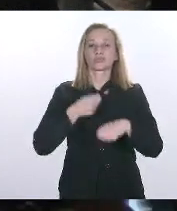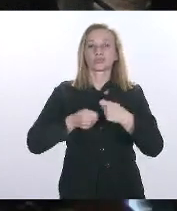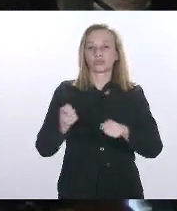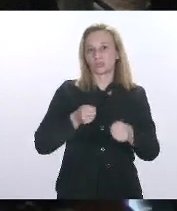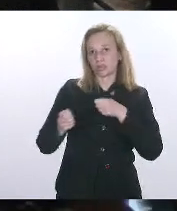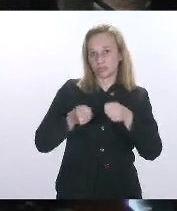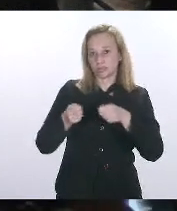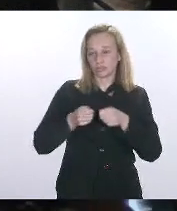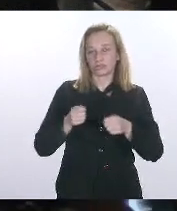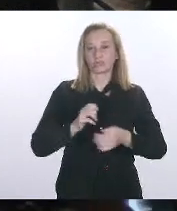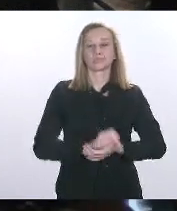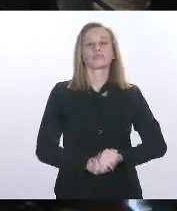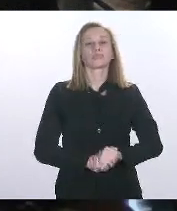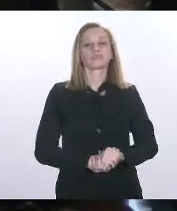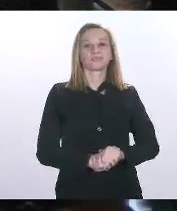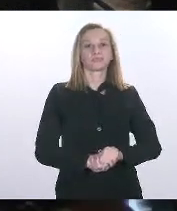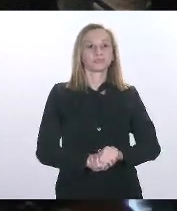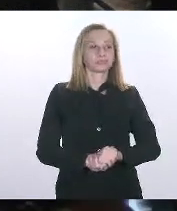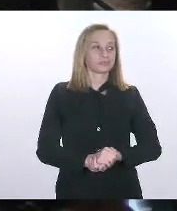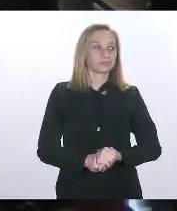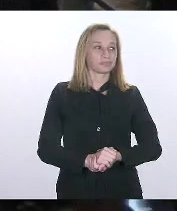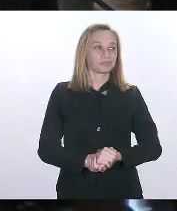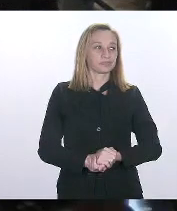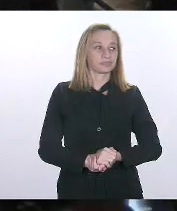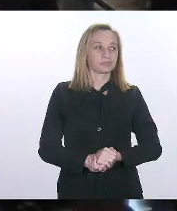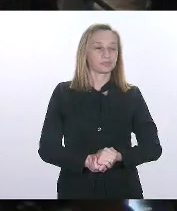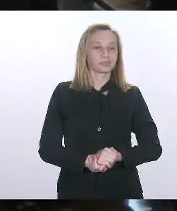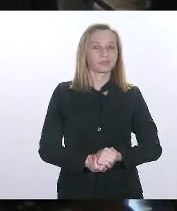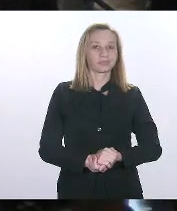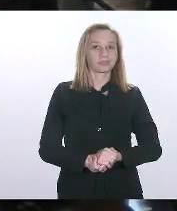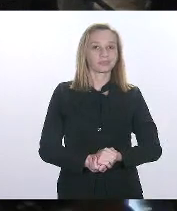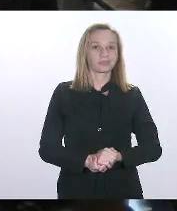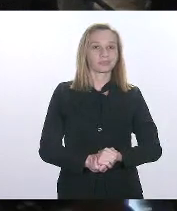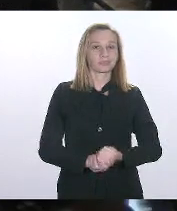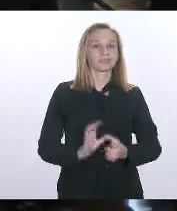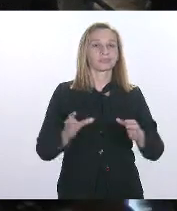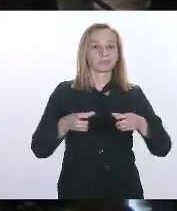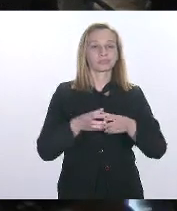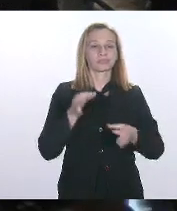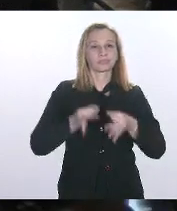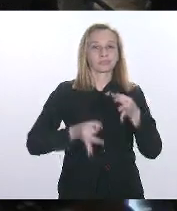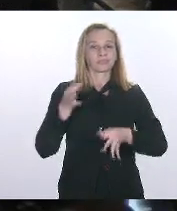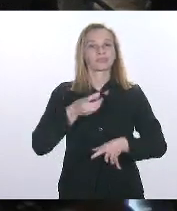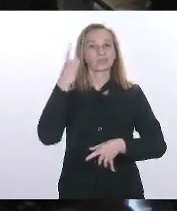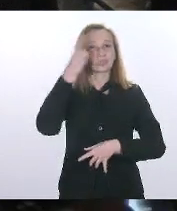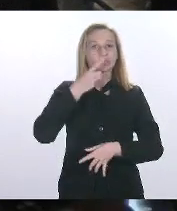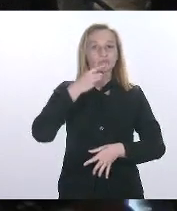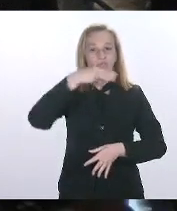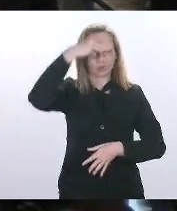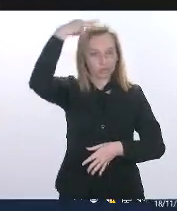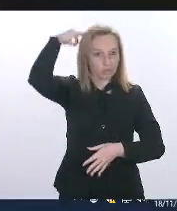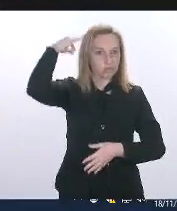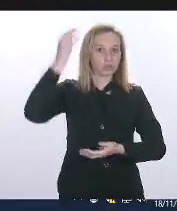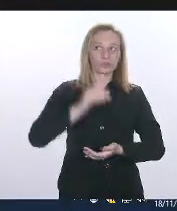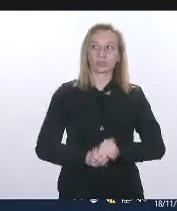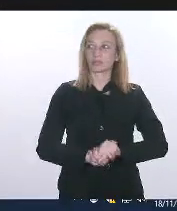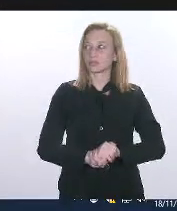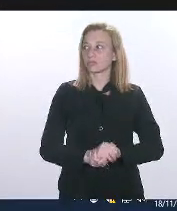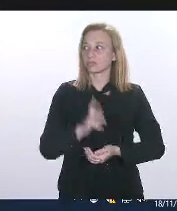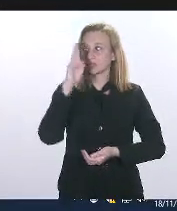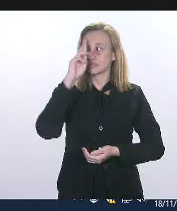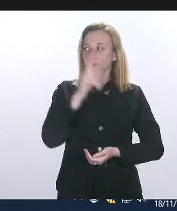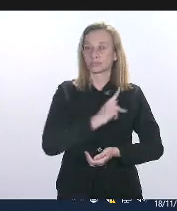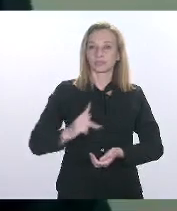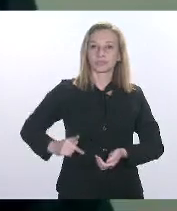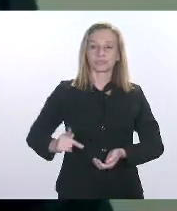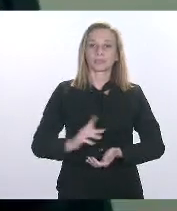Financeira e Controle. Para emitir parecer pela Comissão de Constituição e Justiça, deputado Márcio Pacheco. Senhor